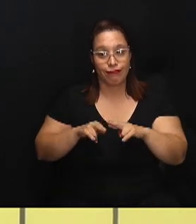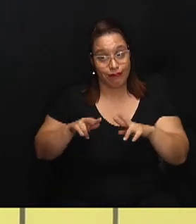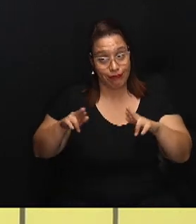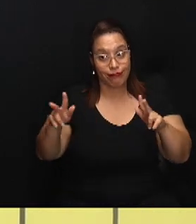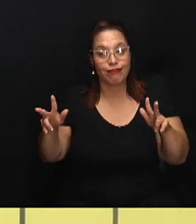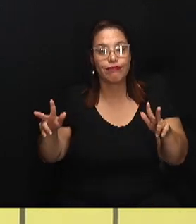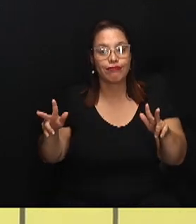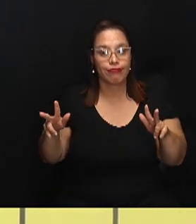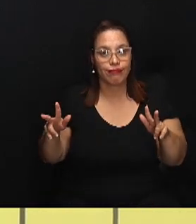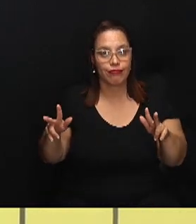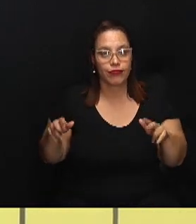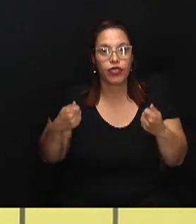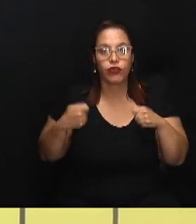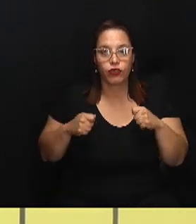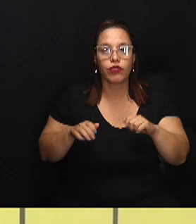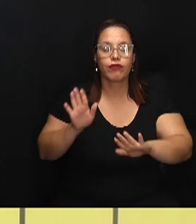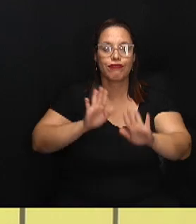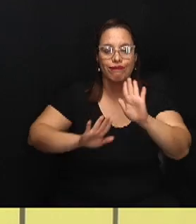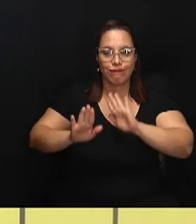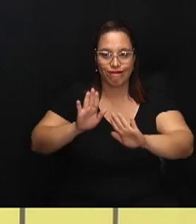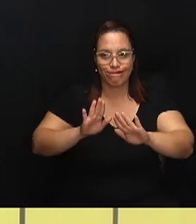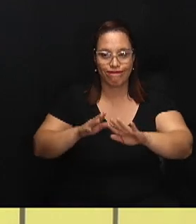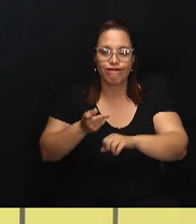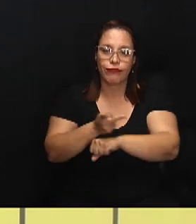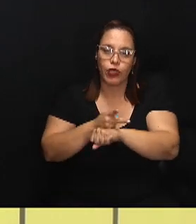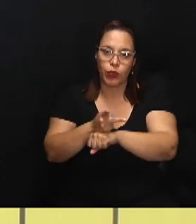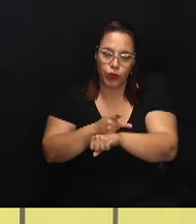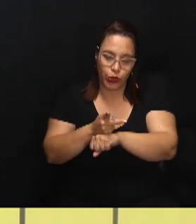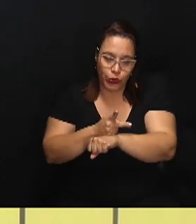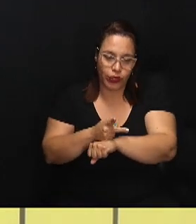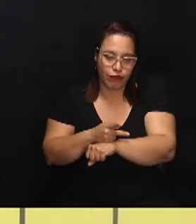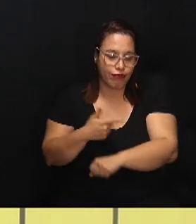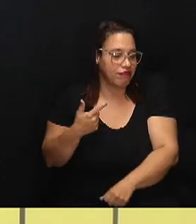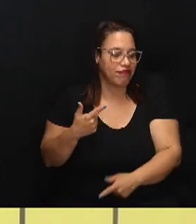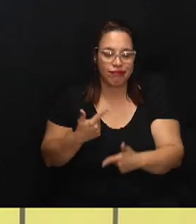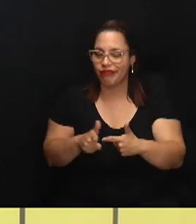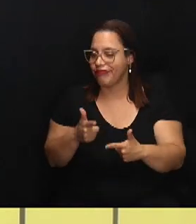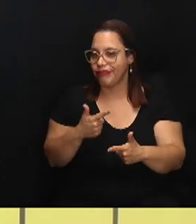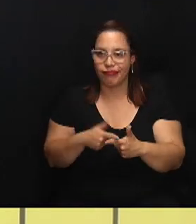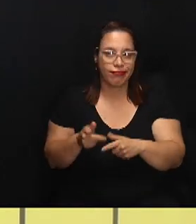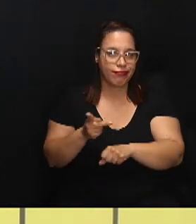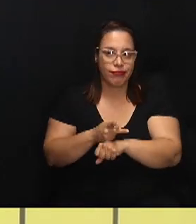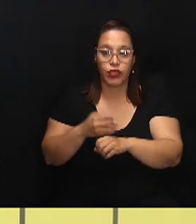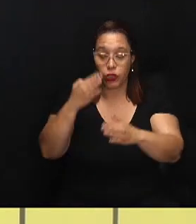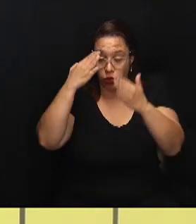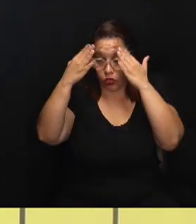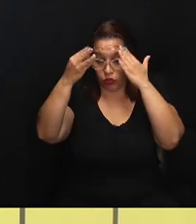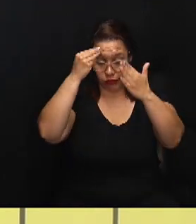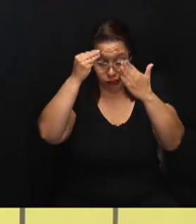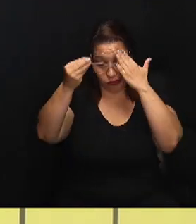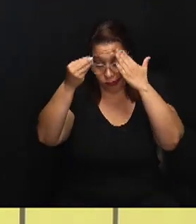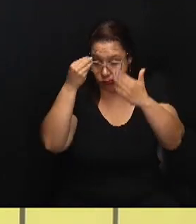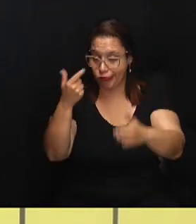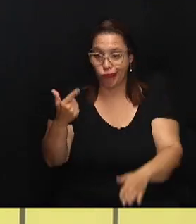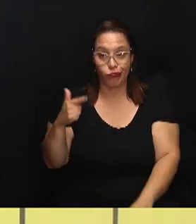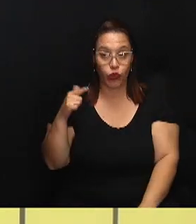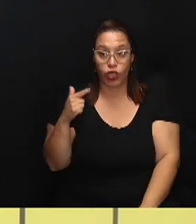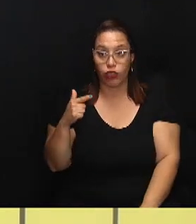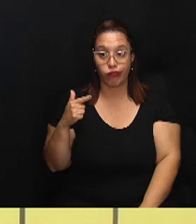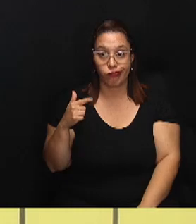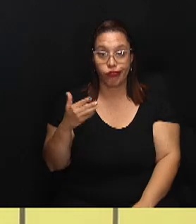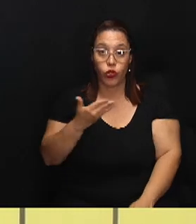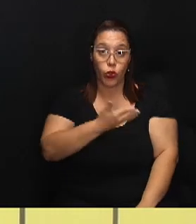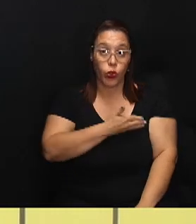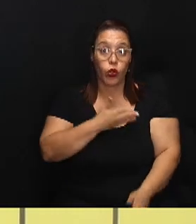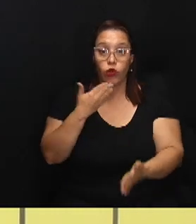diferença. E se precisar de ajuda, né, procure ajuda, né, não tem problema nenhum em procurar um psiquiatra, procurar um psicólogo, né, procurar um amigo